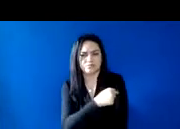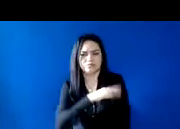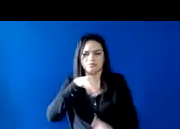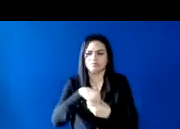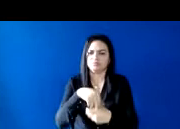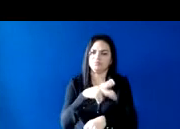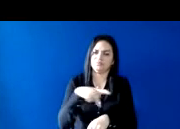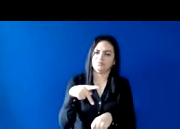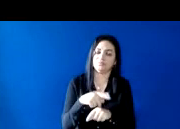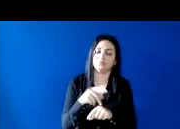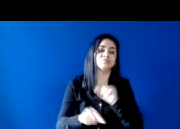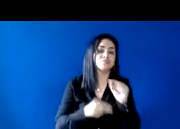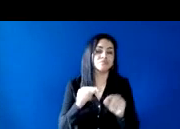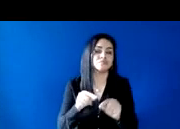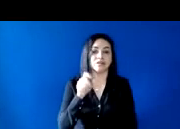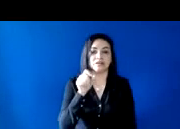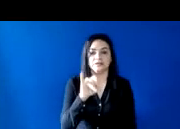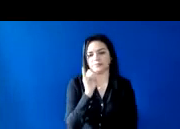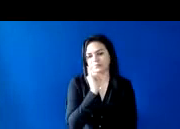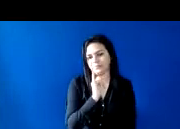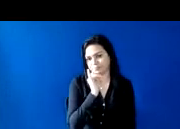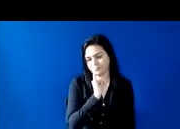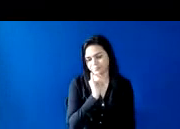país, sendo que